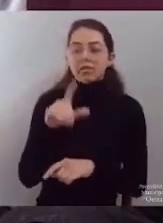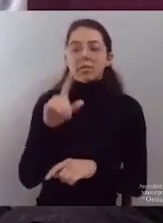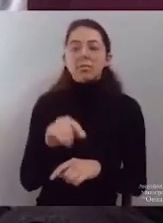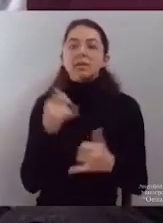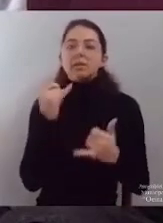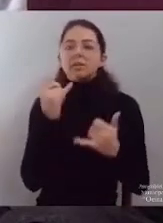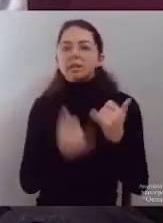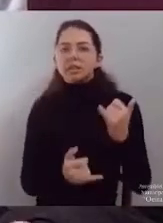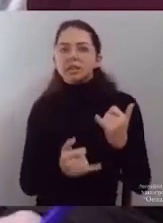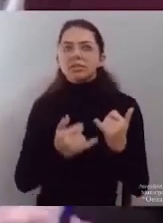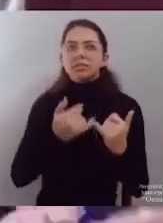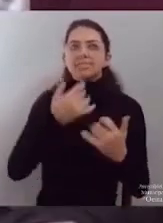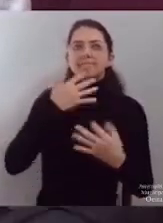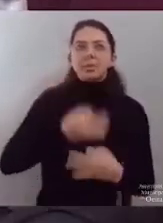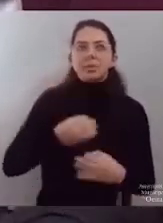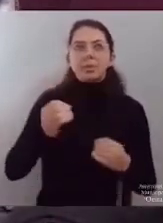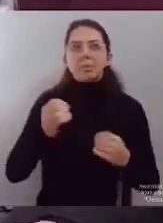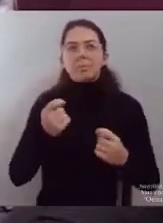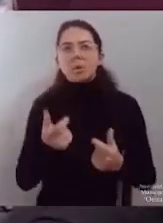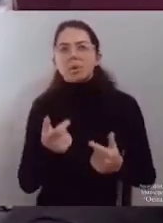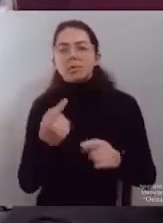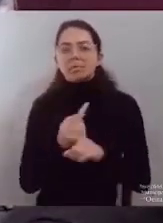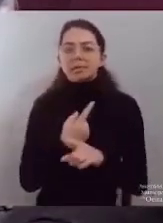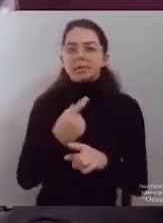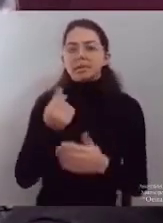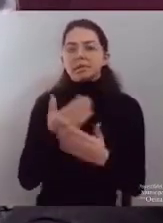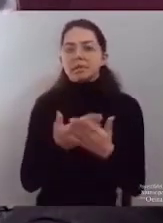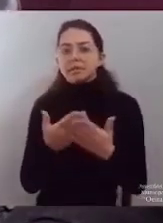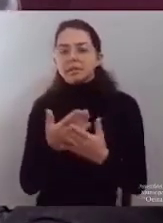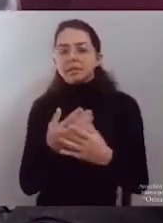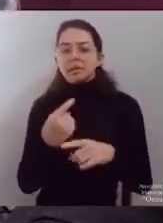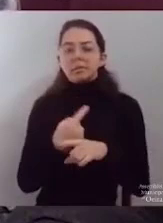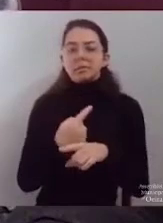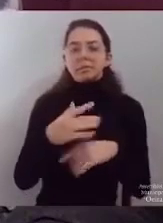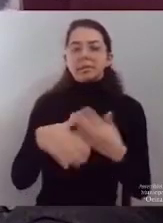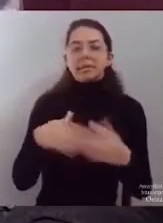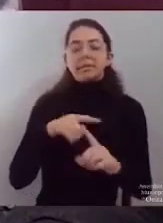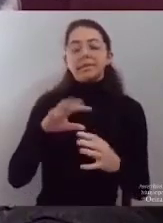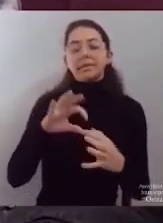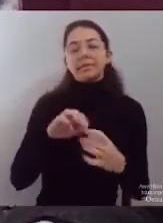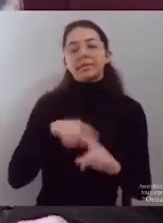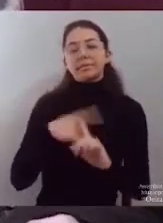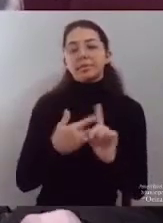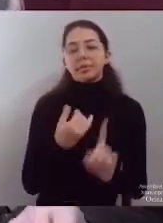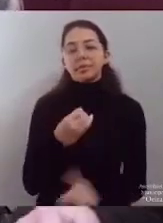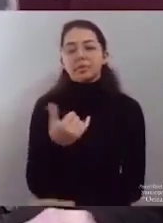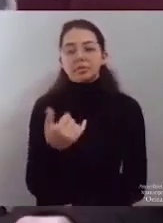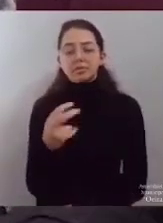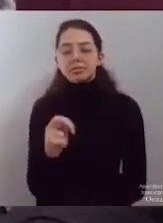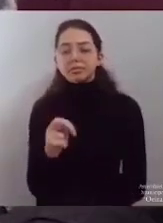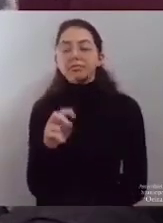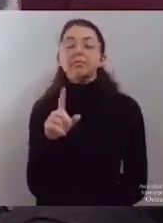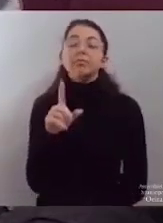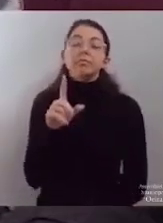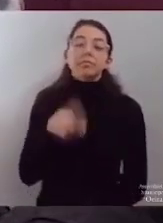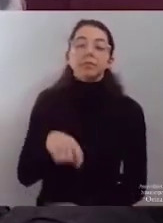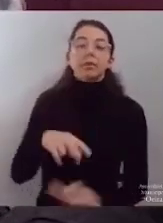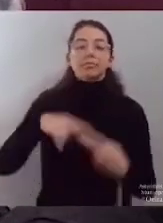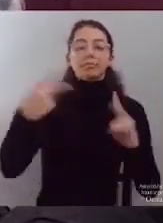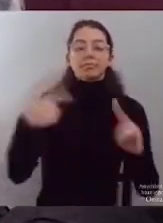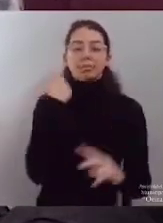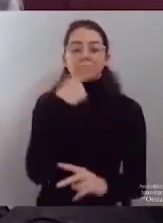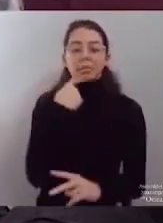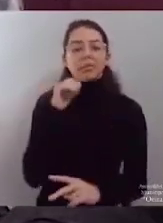possam condicionar a evolução económica relativa a 2023. Tendo em conta que a Câmara Municipal de Oeiras é o